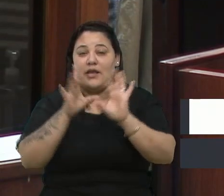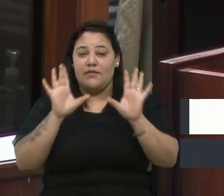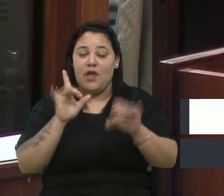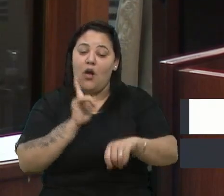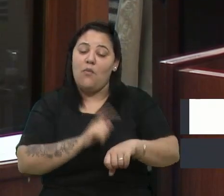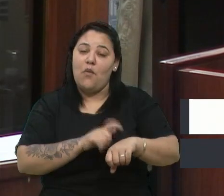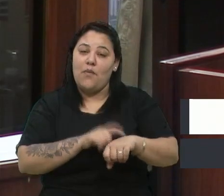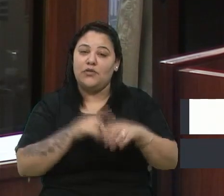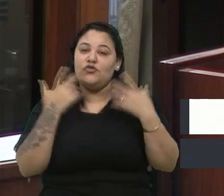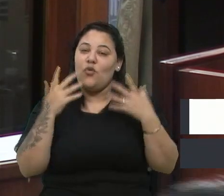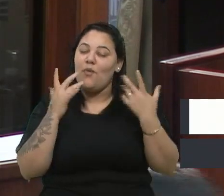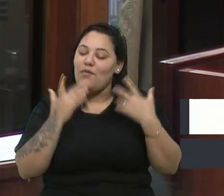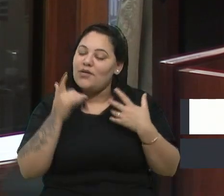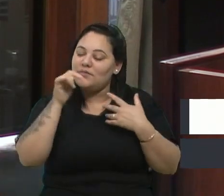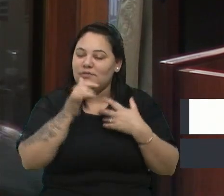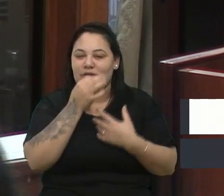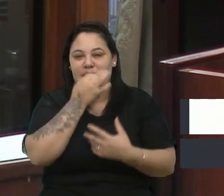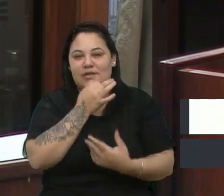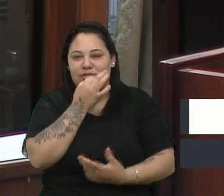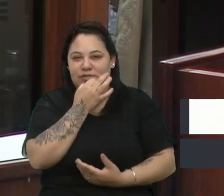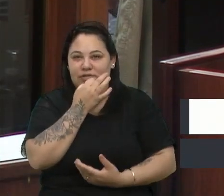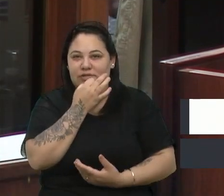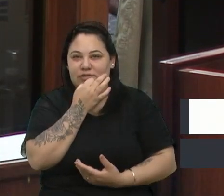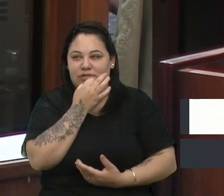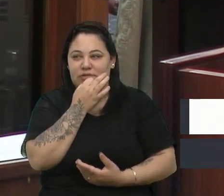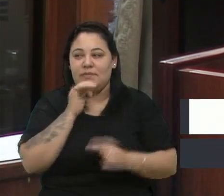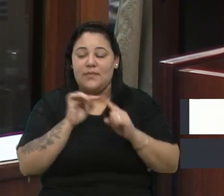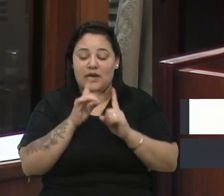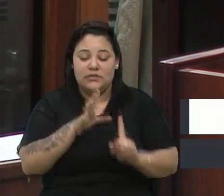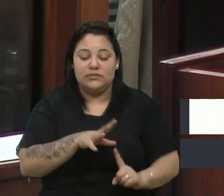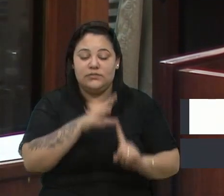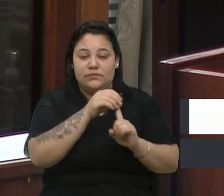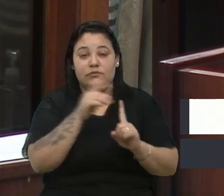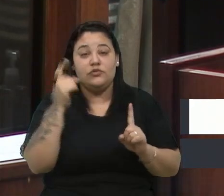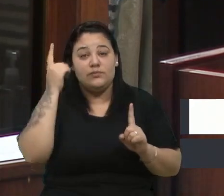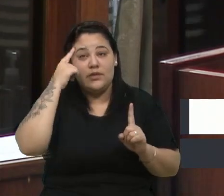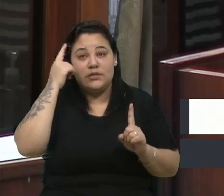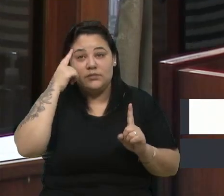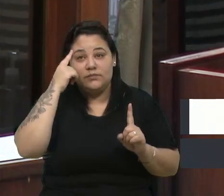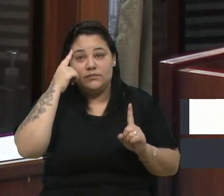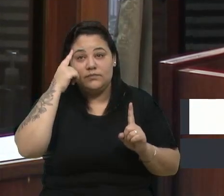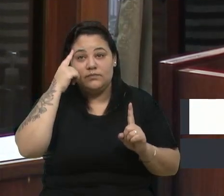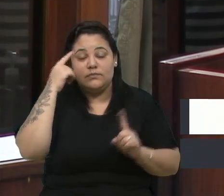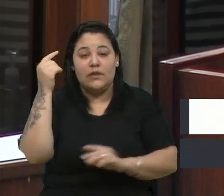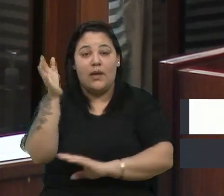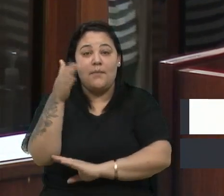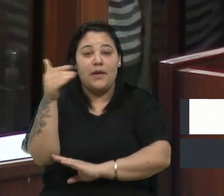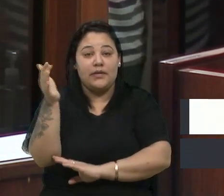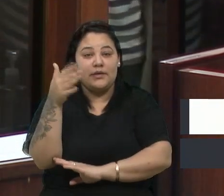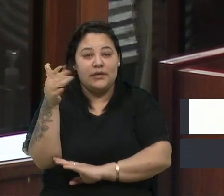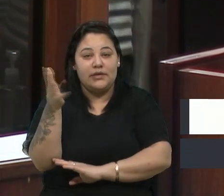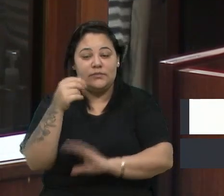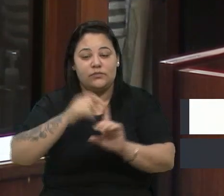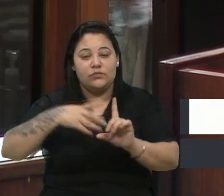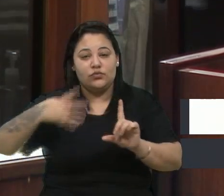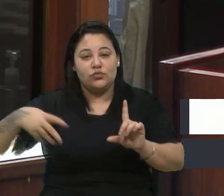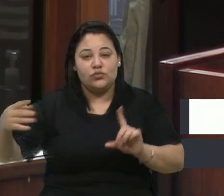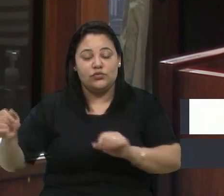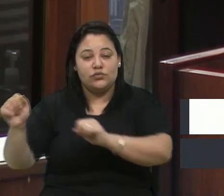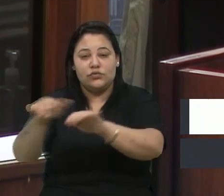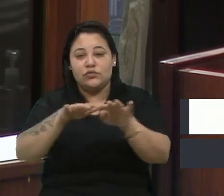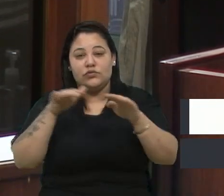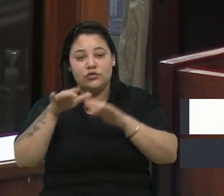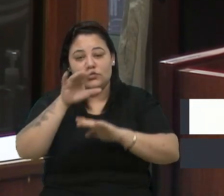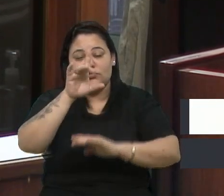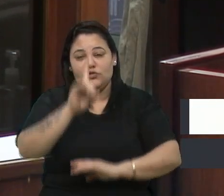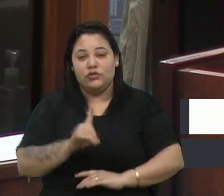momento de comemoração, mas de, acima de tudo, de reflexão. A bandeira da igualdade de direitos deve se